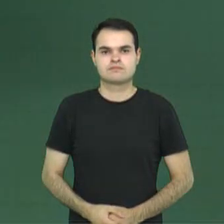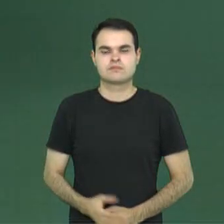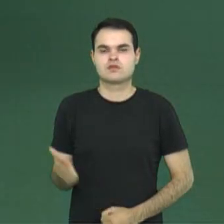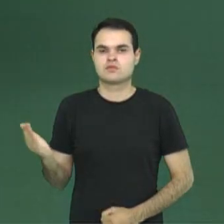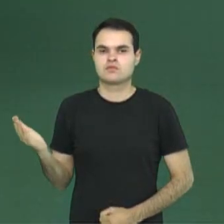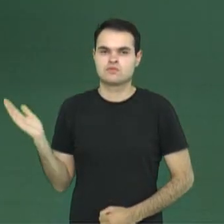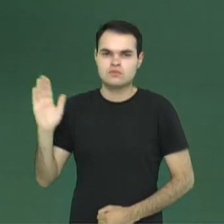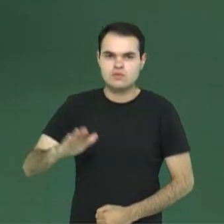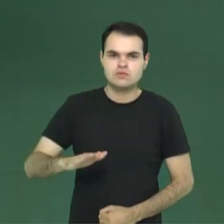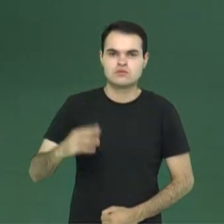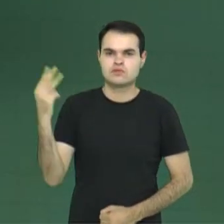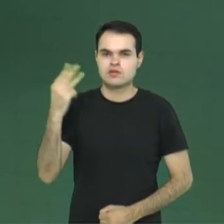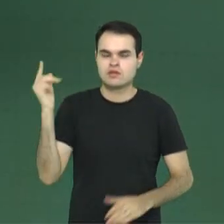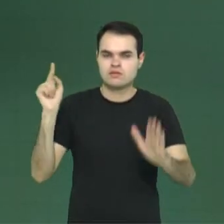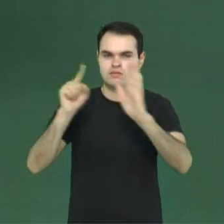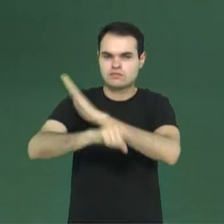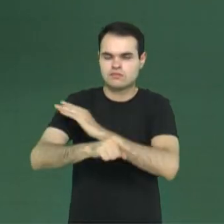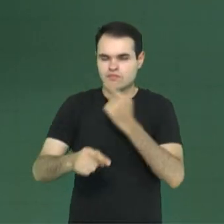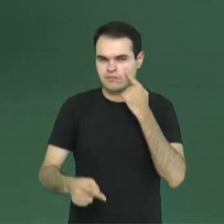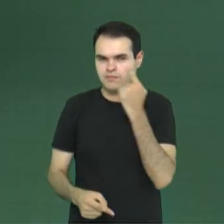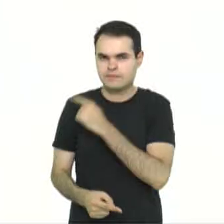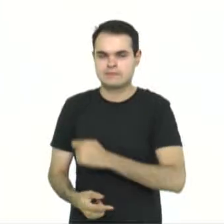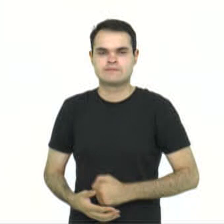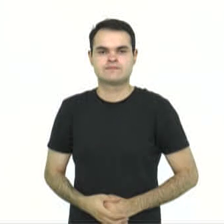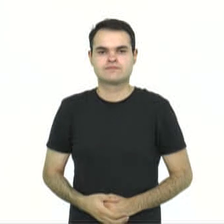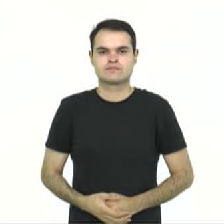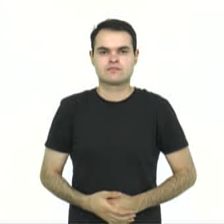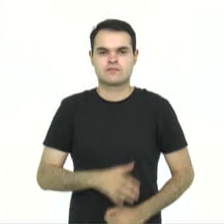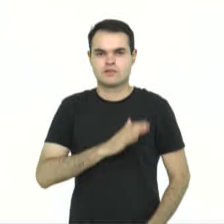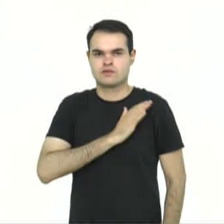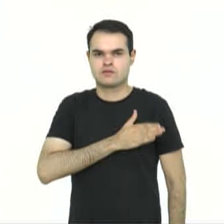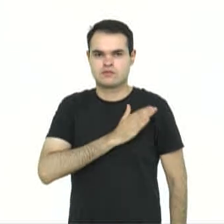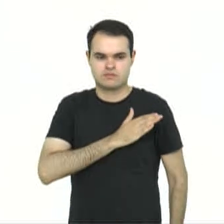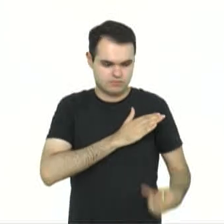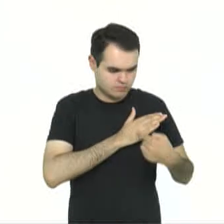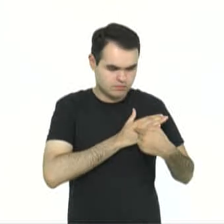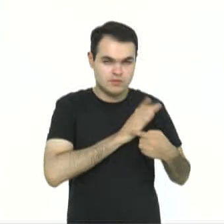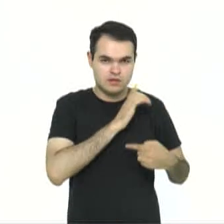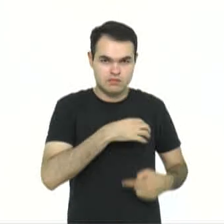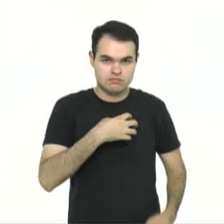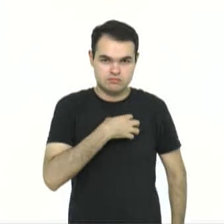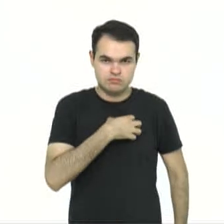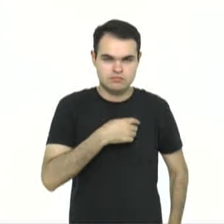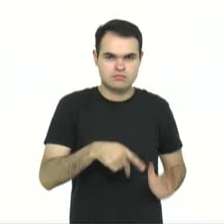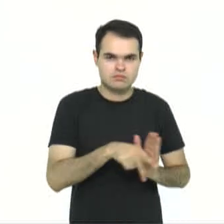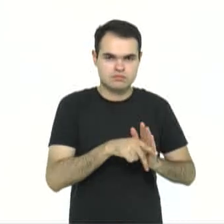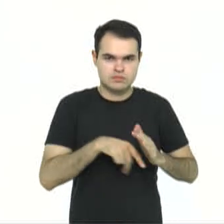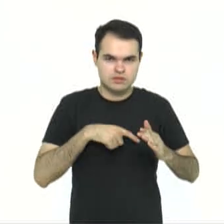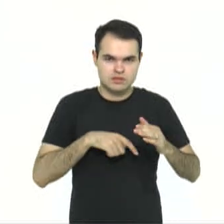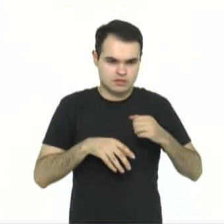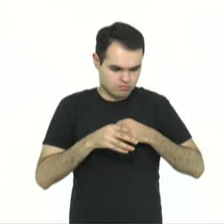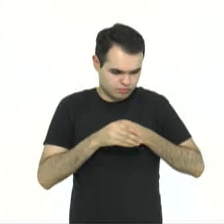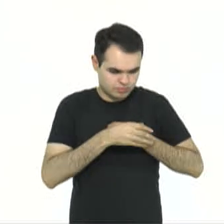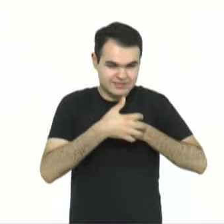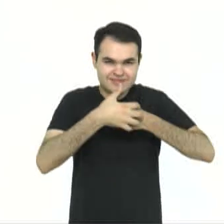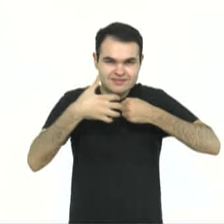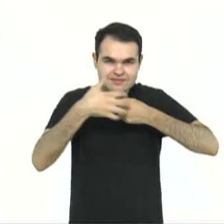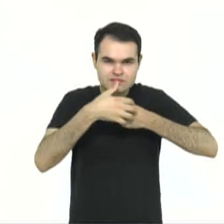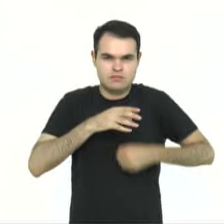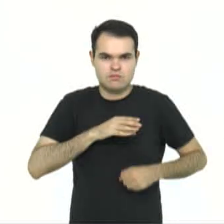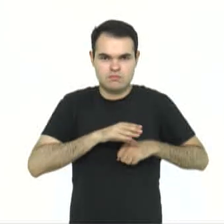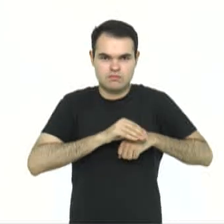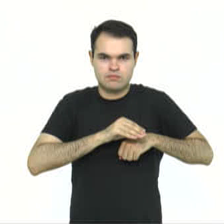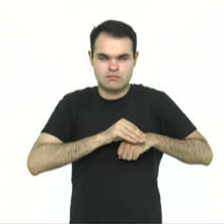nosso terceiro quiz, vamos acompanhar lá? O coração é um órgão muscular formado por tecido estriado cardíaco, que